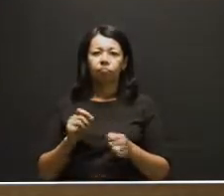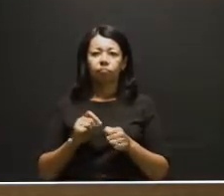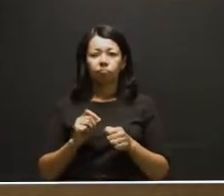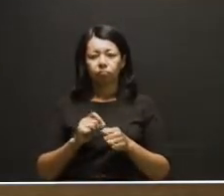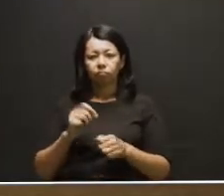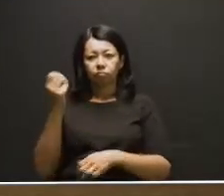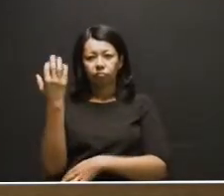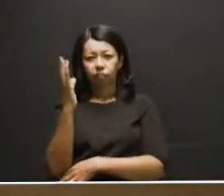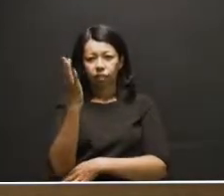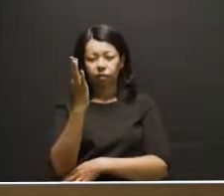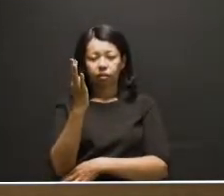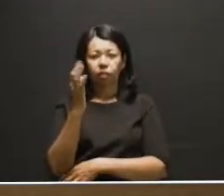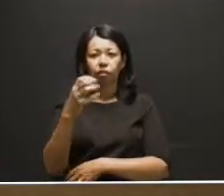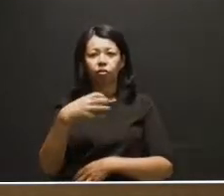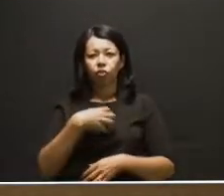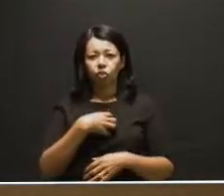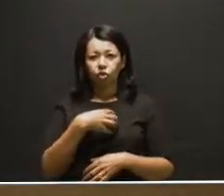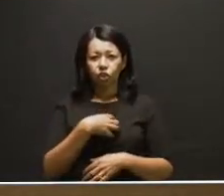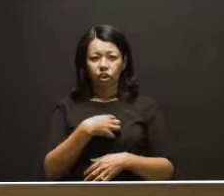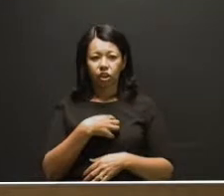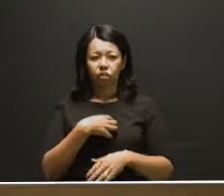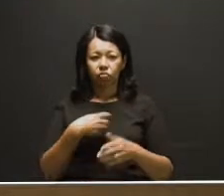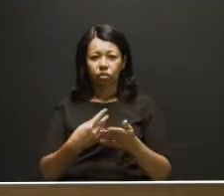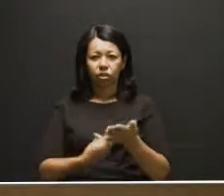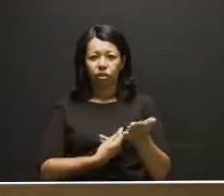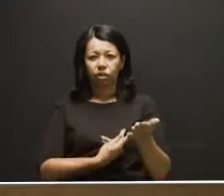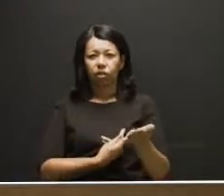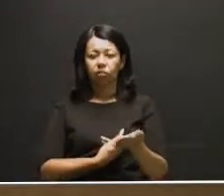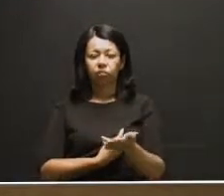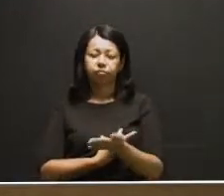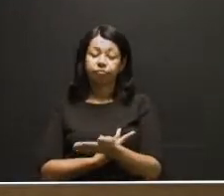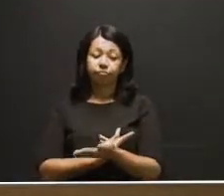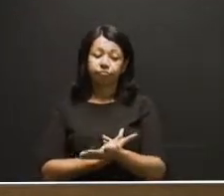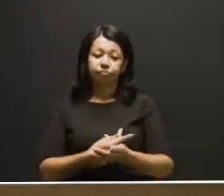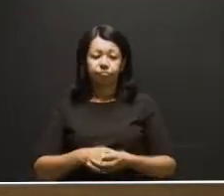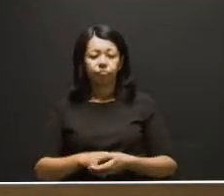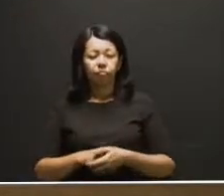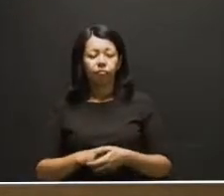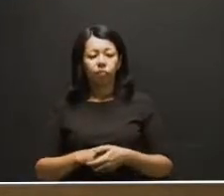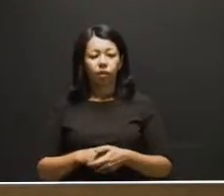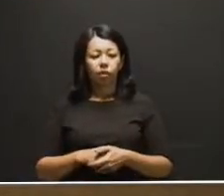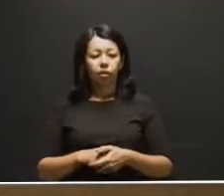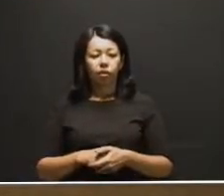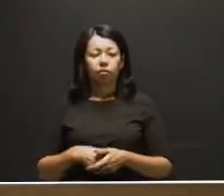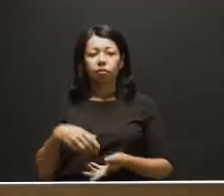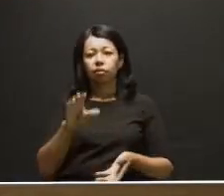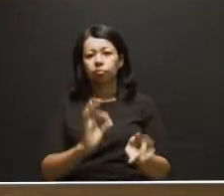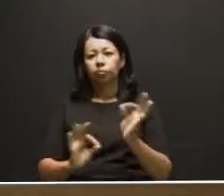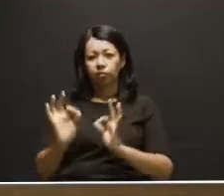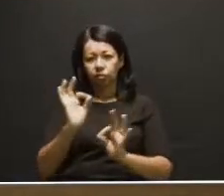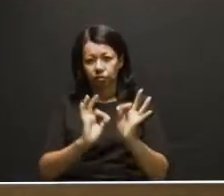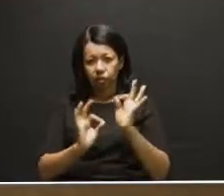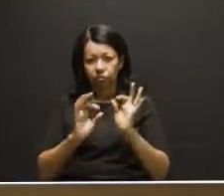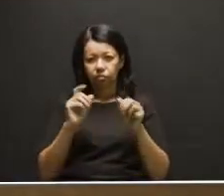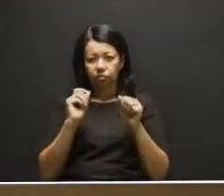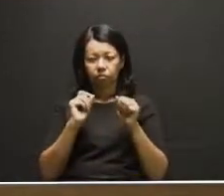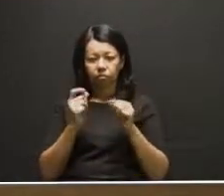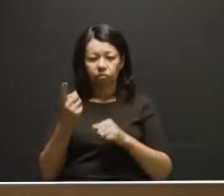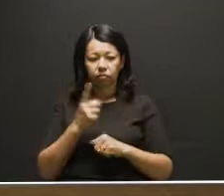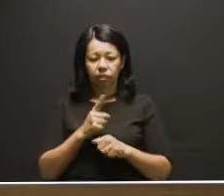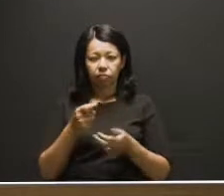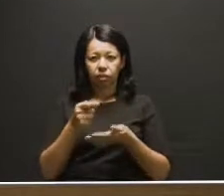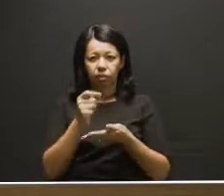tempos atrás de uma maneira errada vamos dizer assim né então é esse projeto vai fazer com a